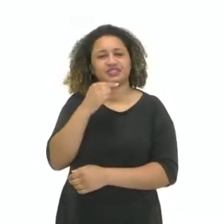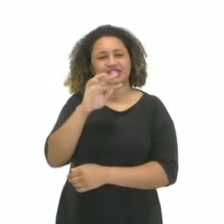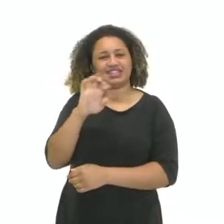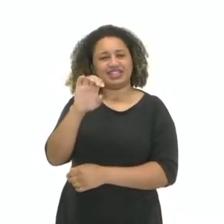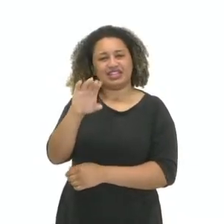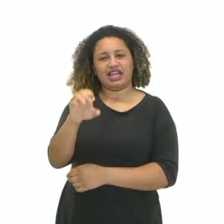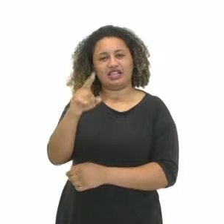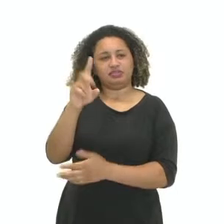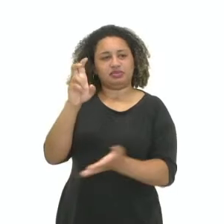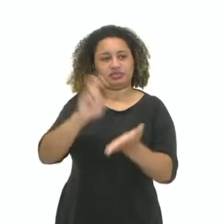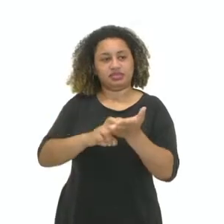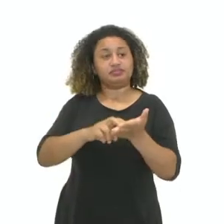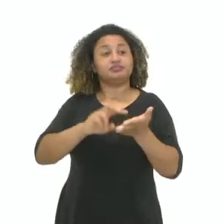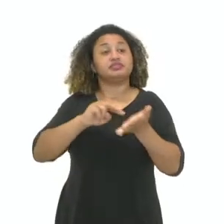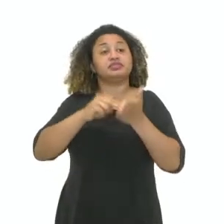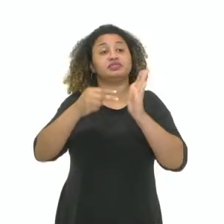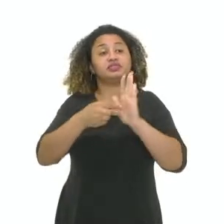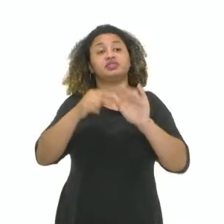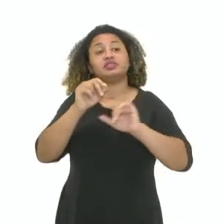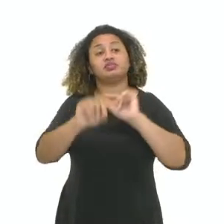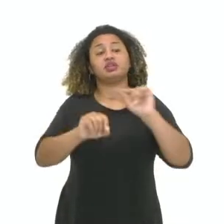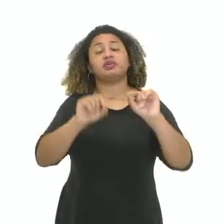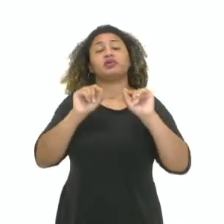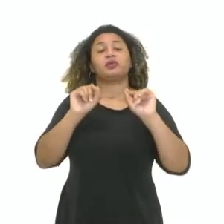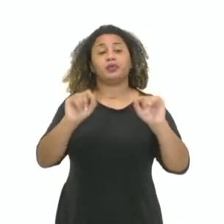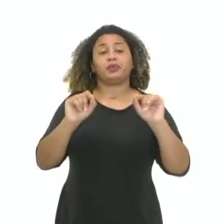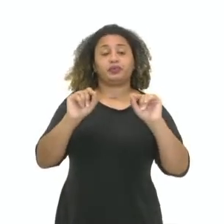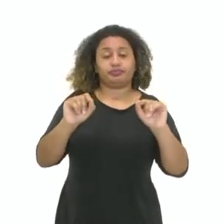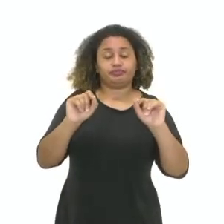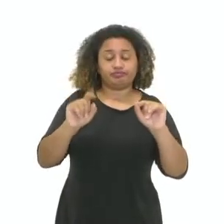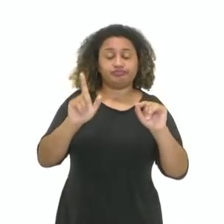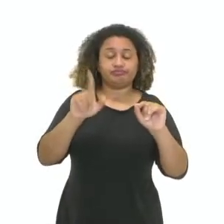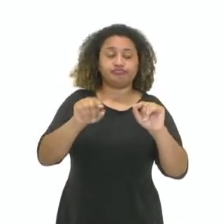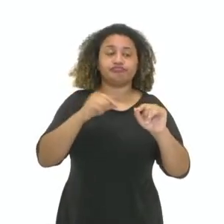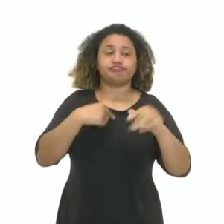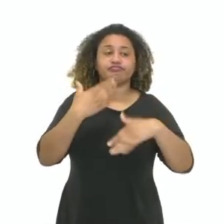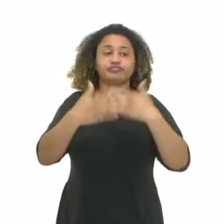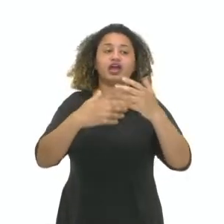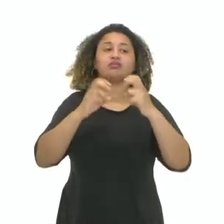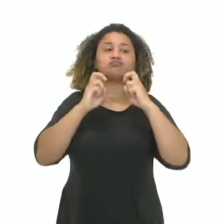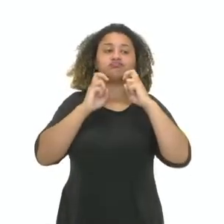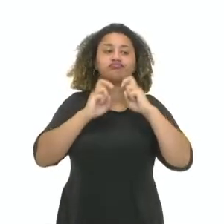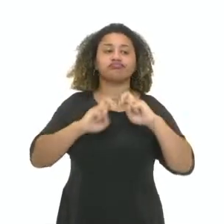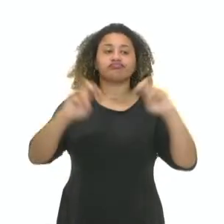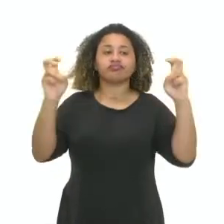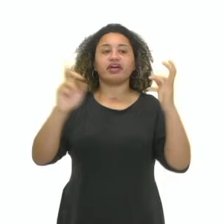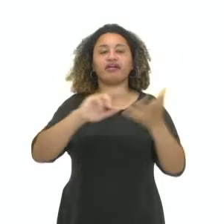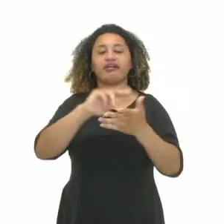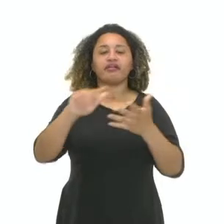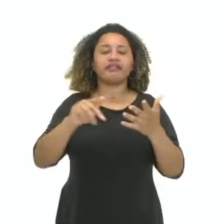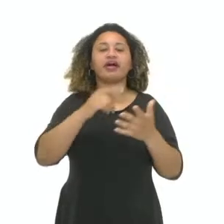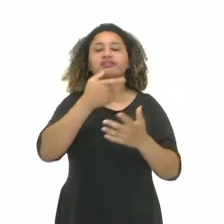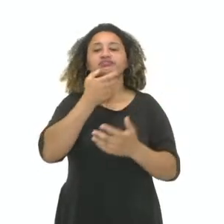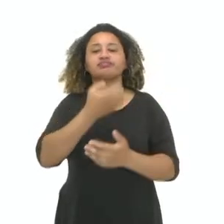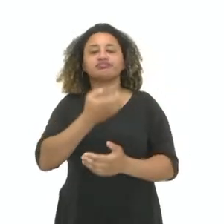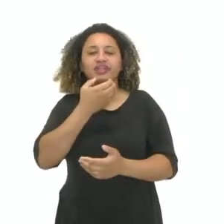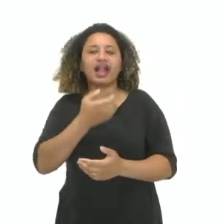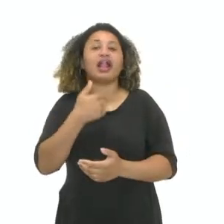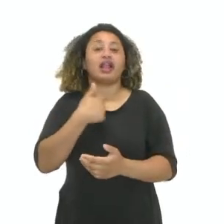tecido assim realiza-se polissemicamente. É o tecer do grito de muitos galos que faz uma